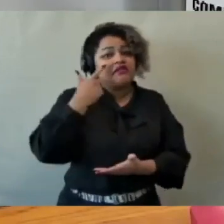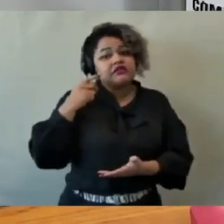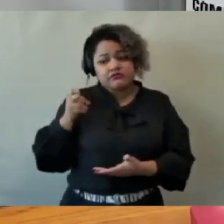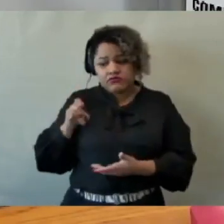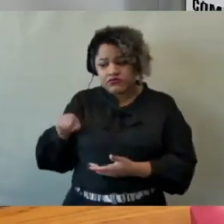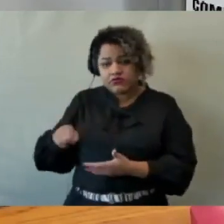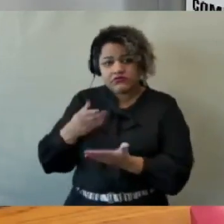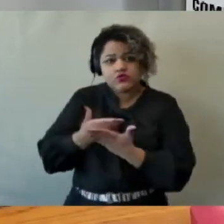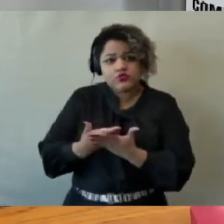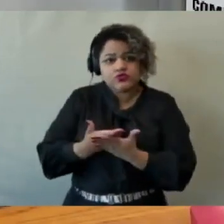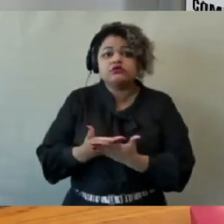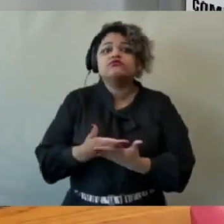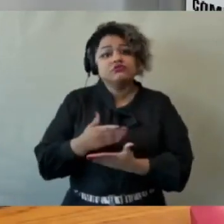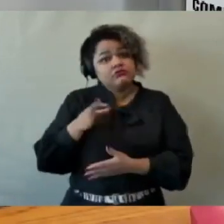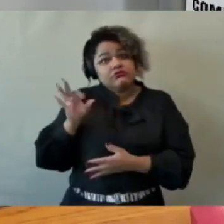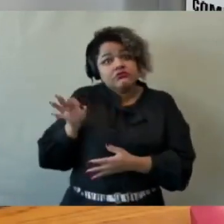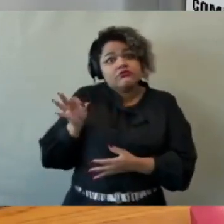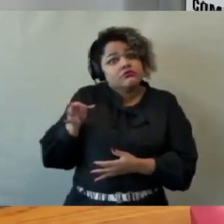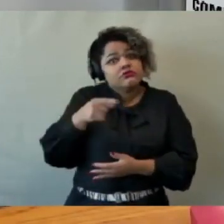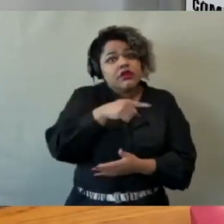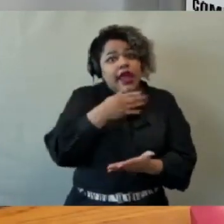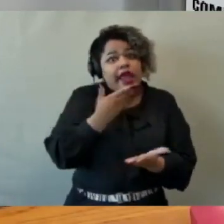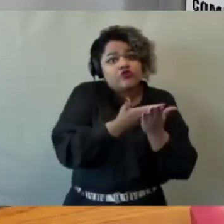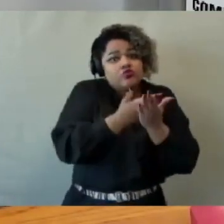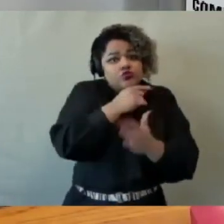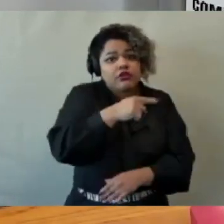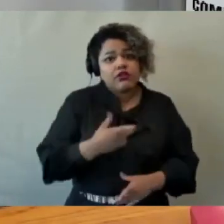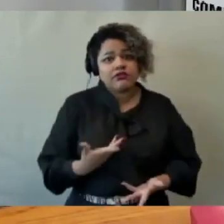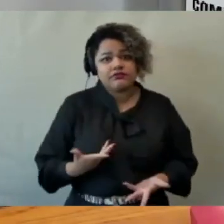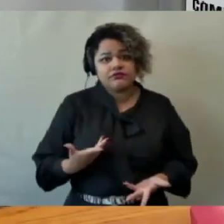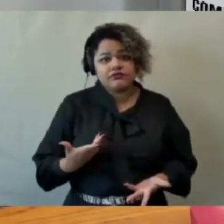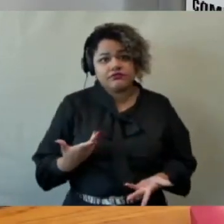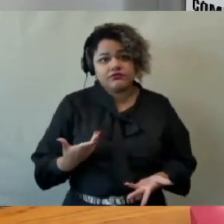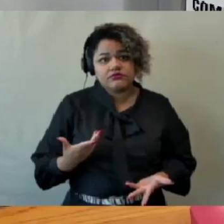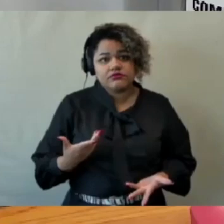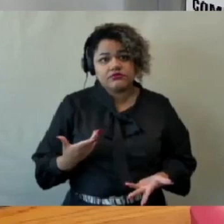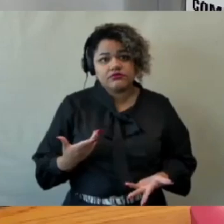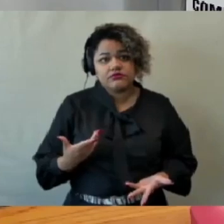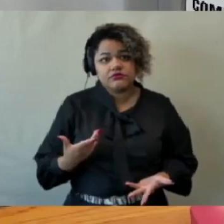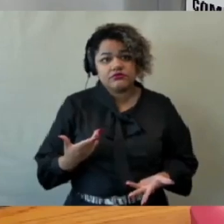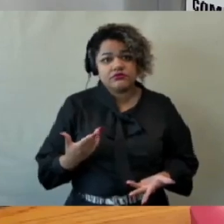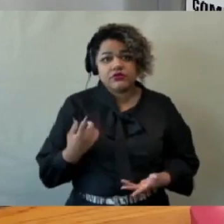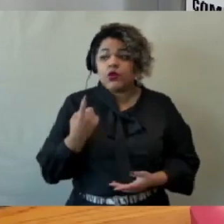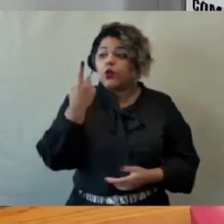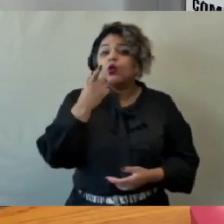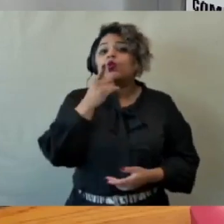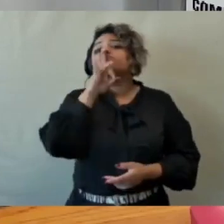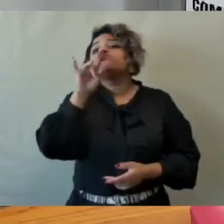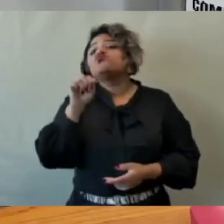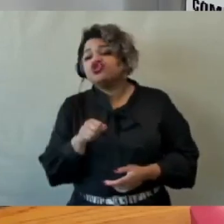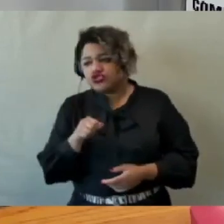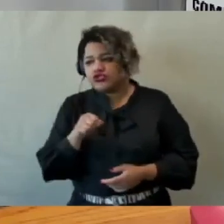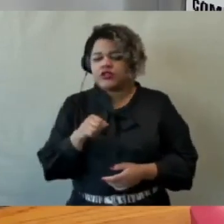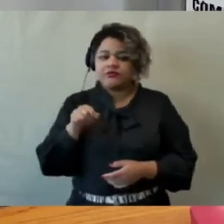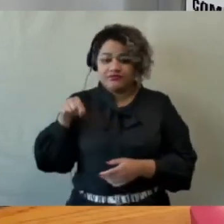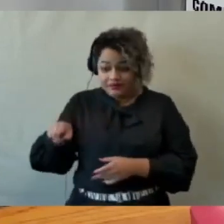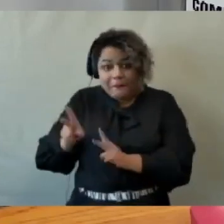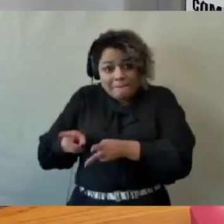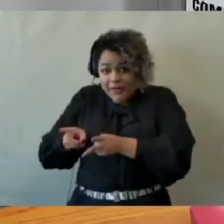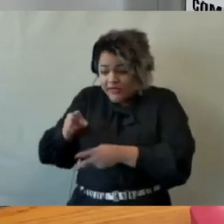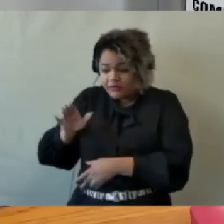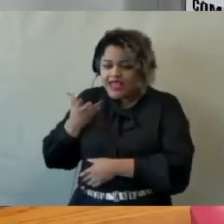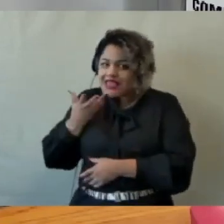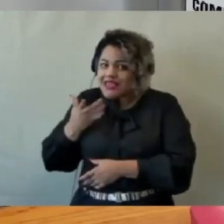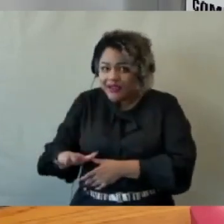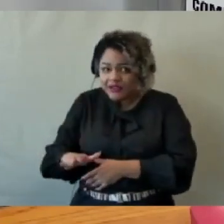Um belo dia, essa mesma criança, era 4h, 4h30 da tarde, a gente já